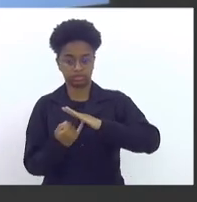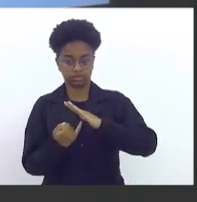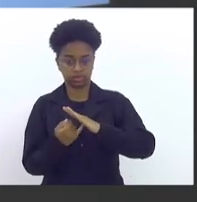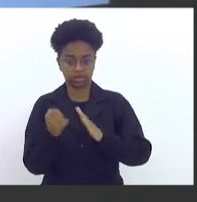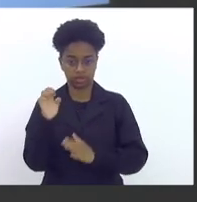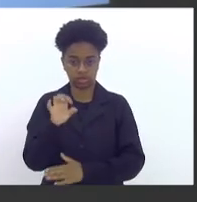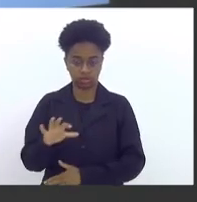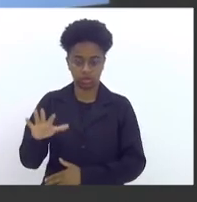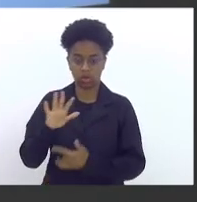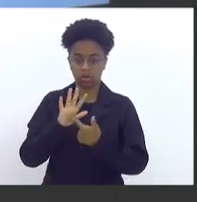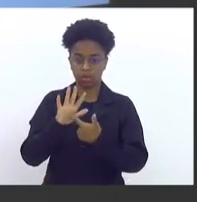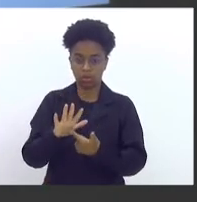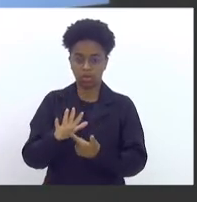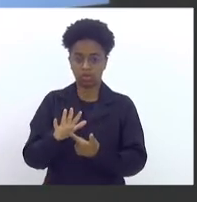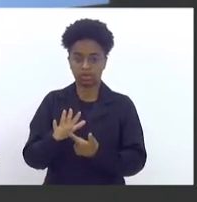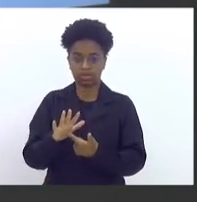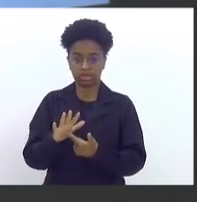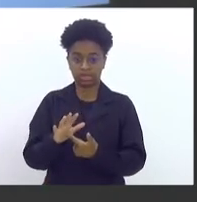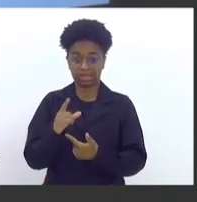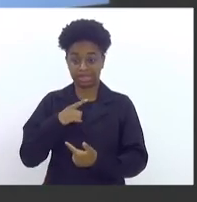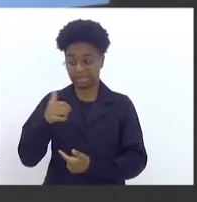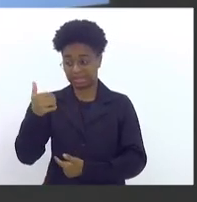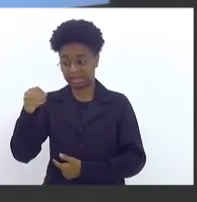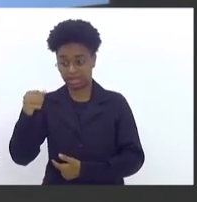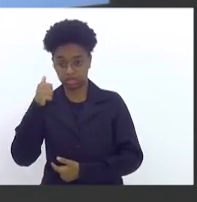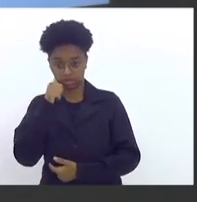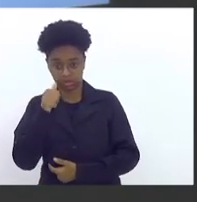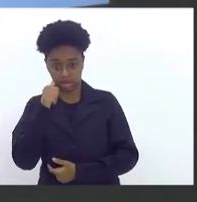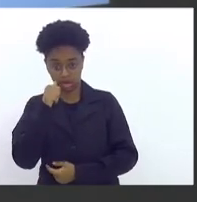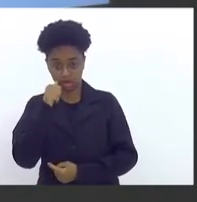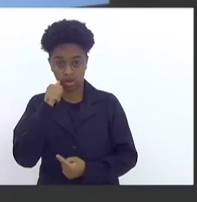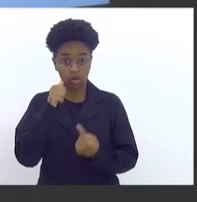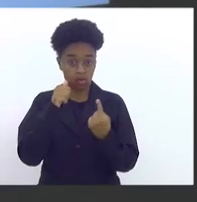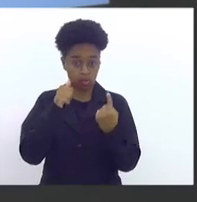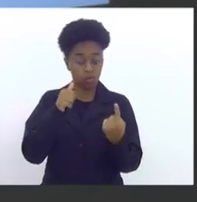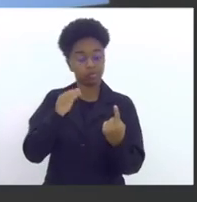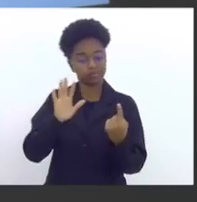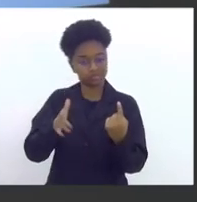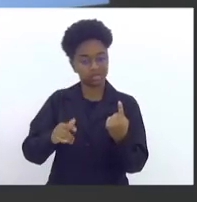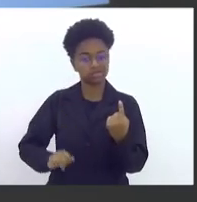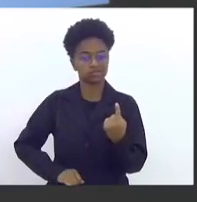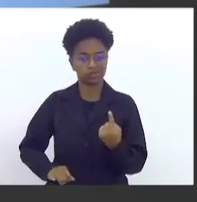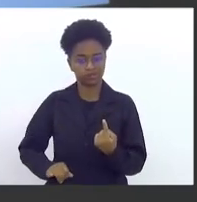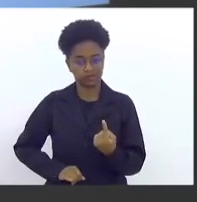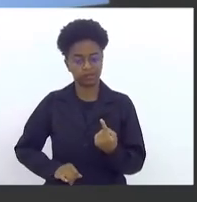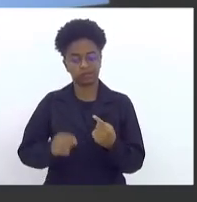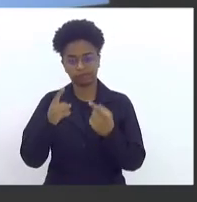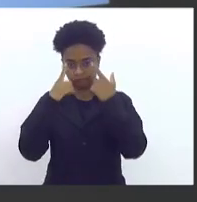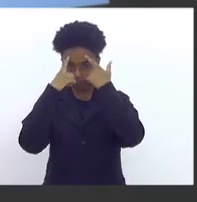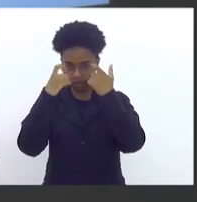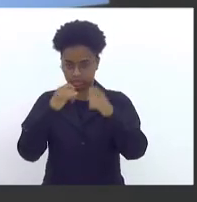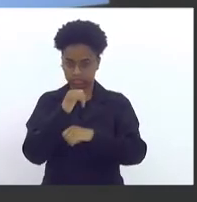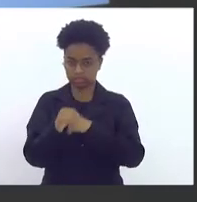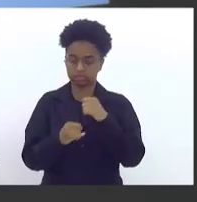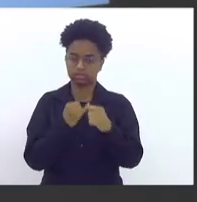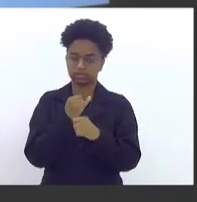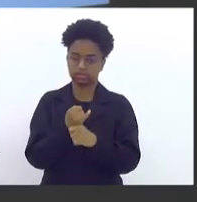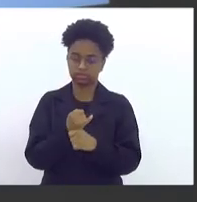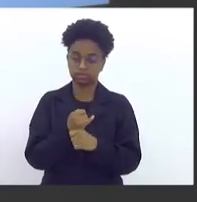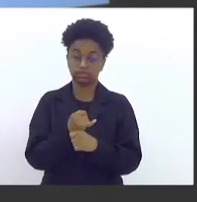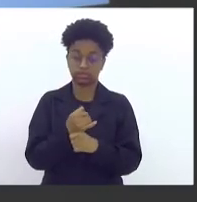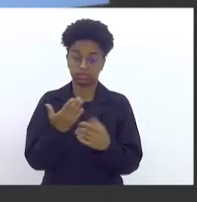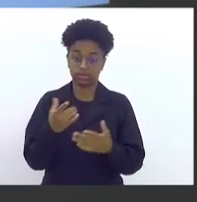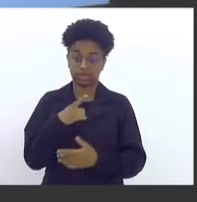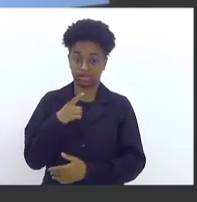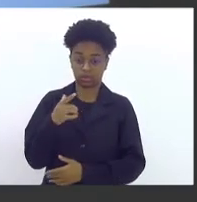que um em cada 10 mulheres né adolescentes também a partir de 15 anos já sofreu violência cibernética é uma em cada